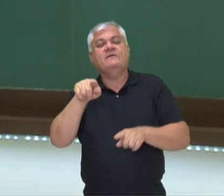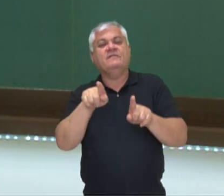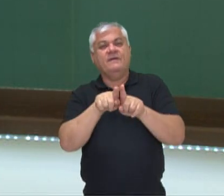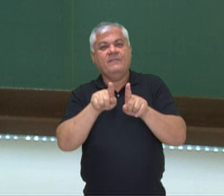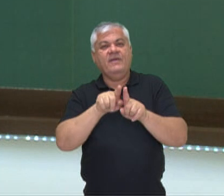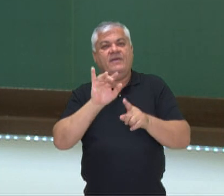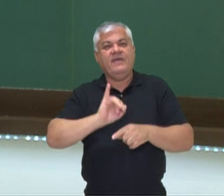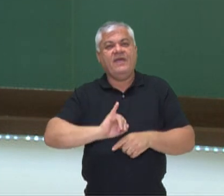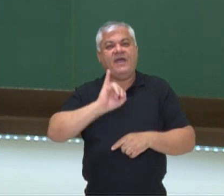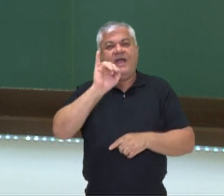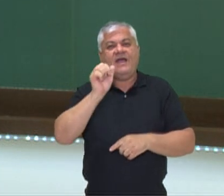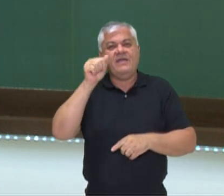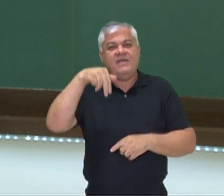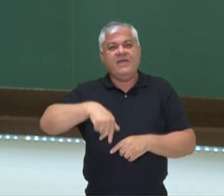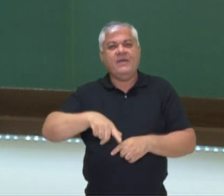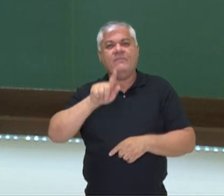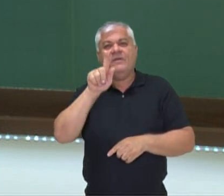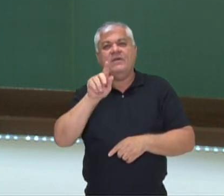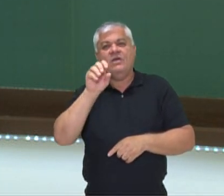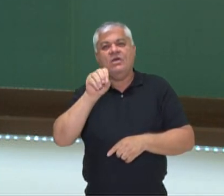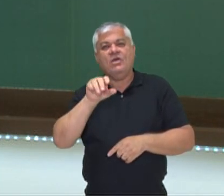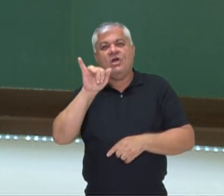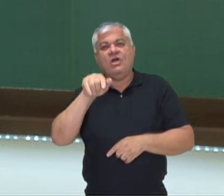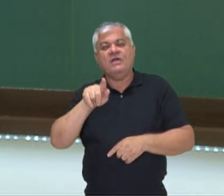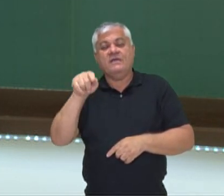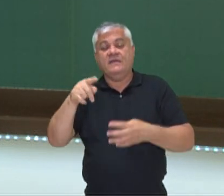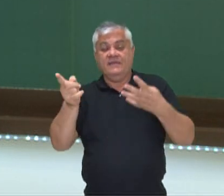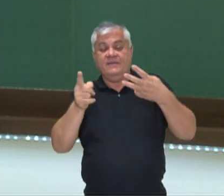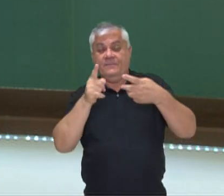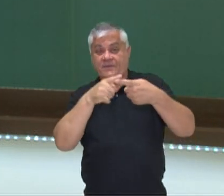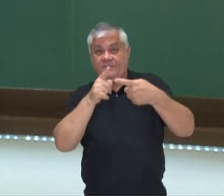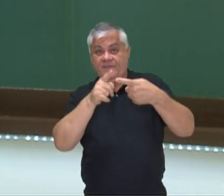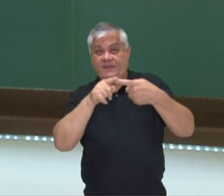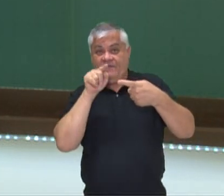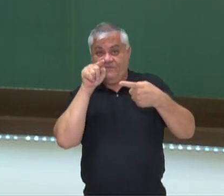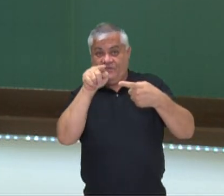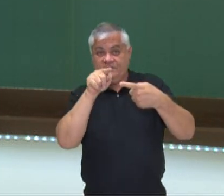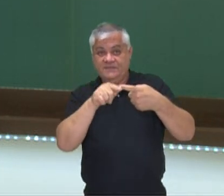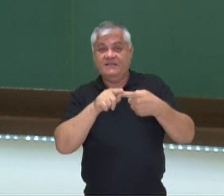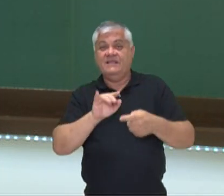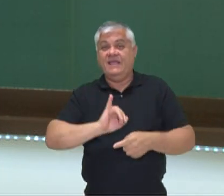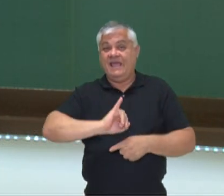expressões, pensando em você, primeira pessoa do singular, seriam